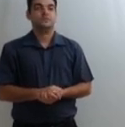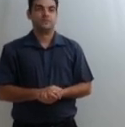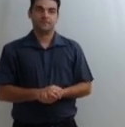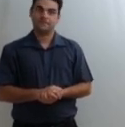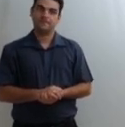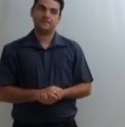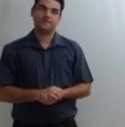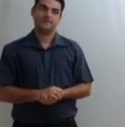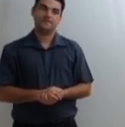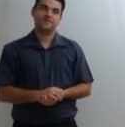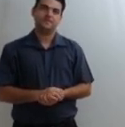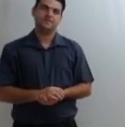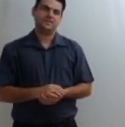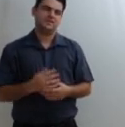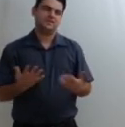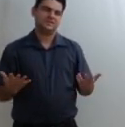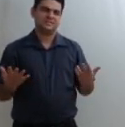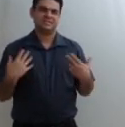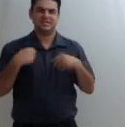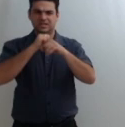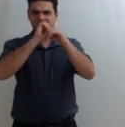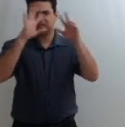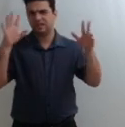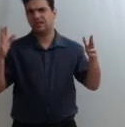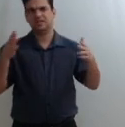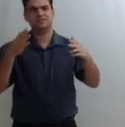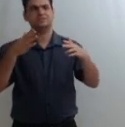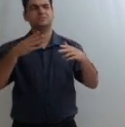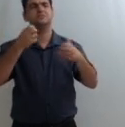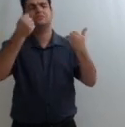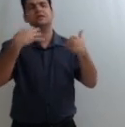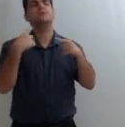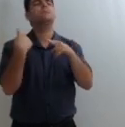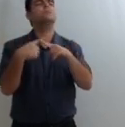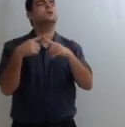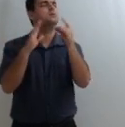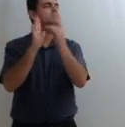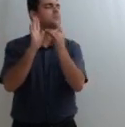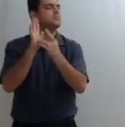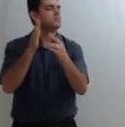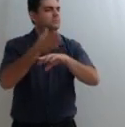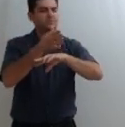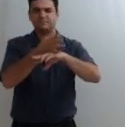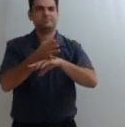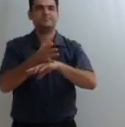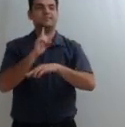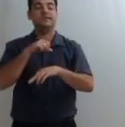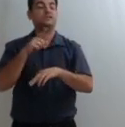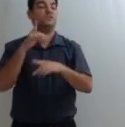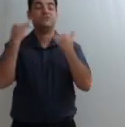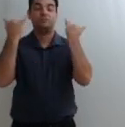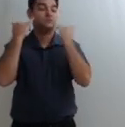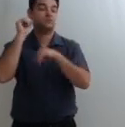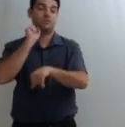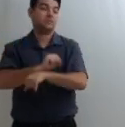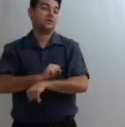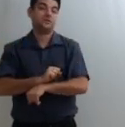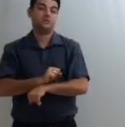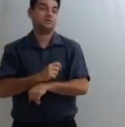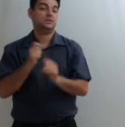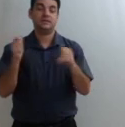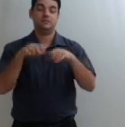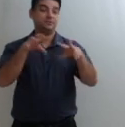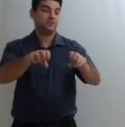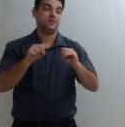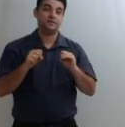maiores delimitações, porque não se trata de transmissão de dados, mas de dados estáticos, e porque é inaplicável ao